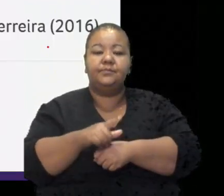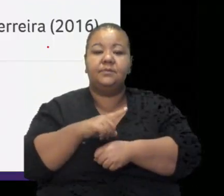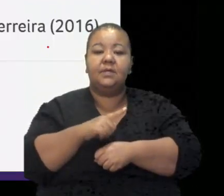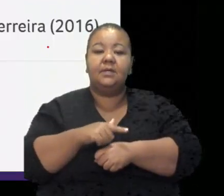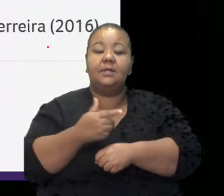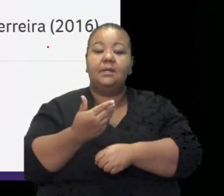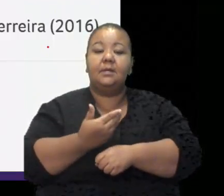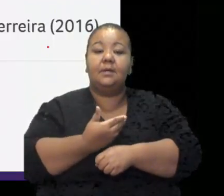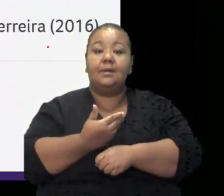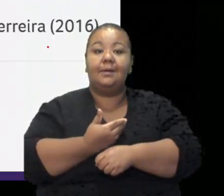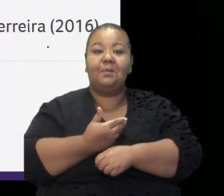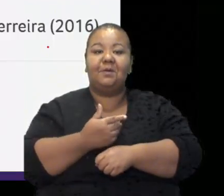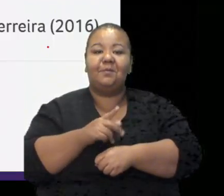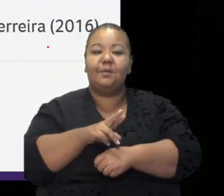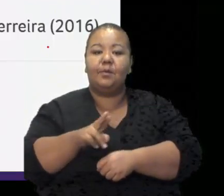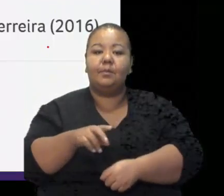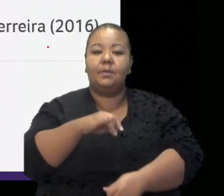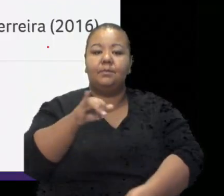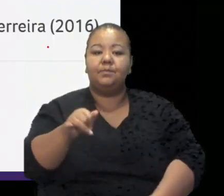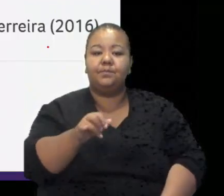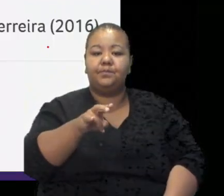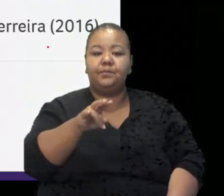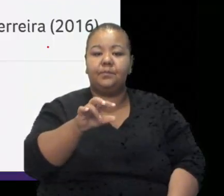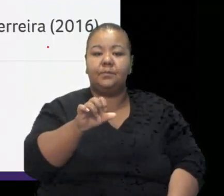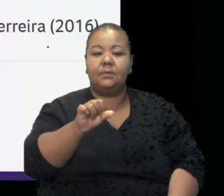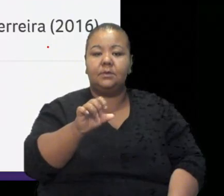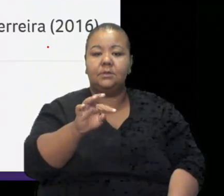amigão chamado Just in Time.